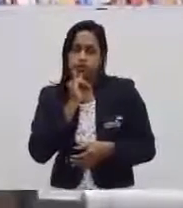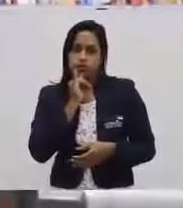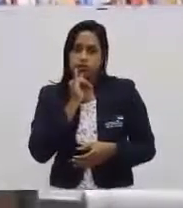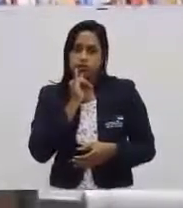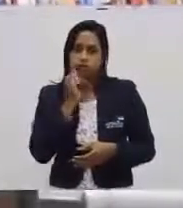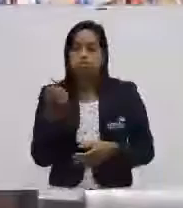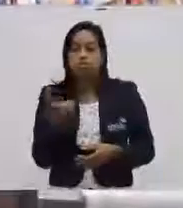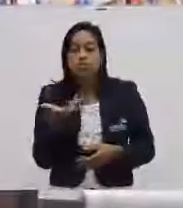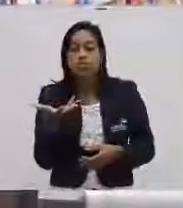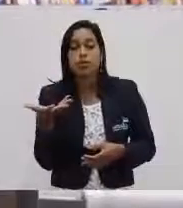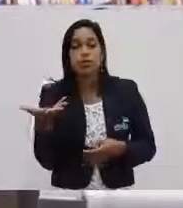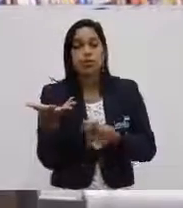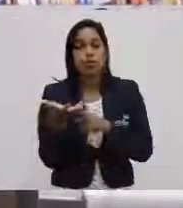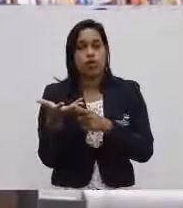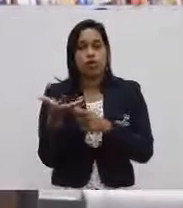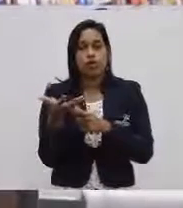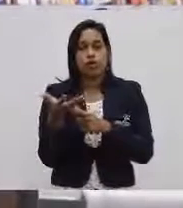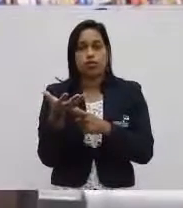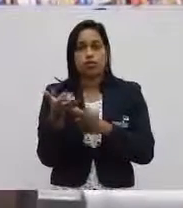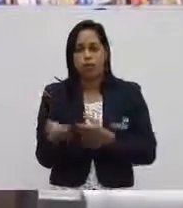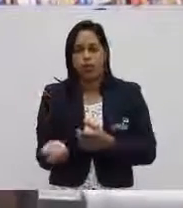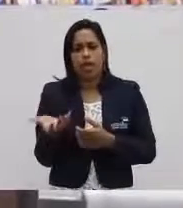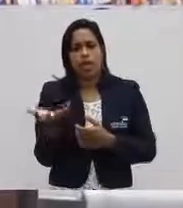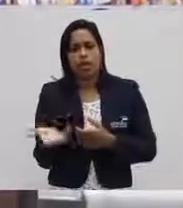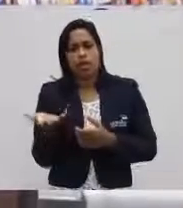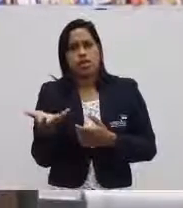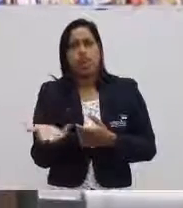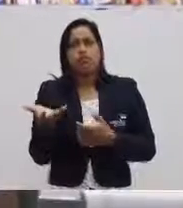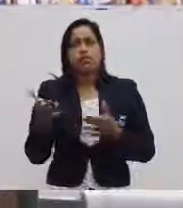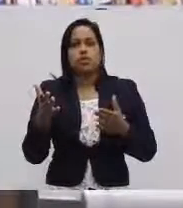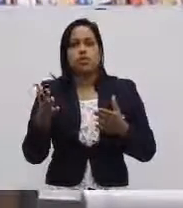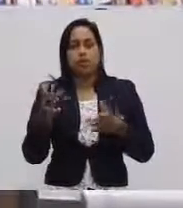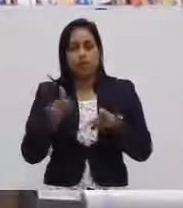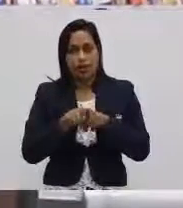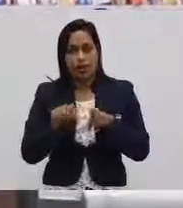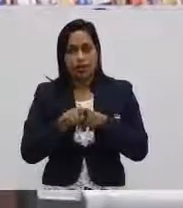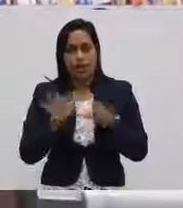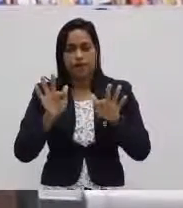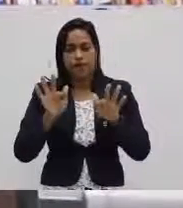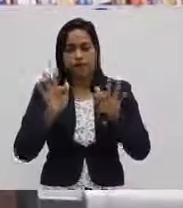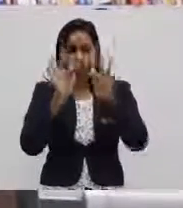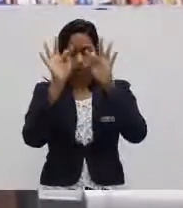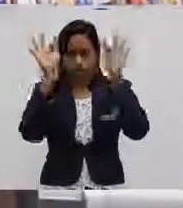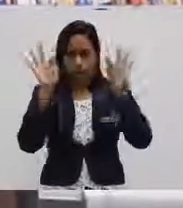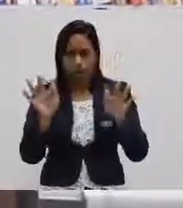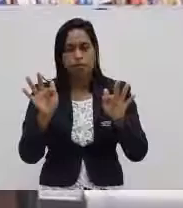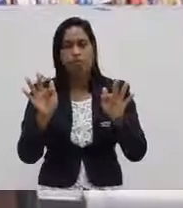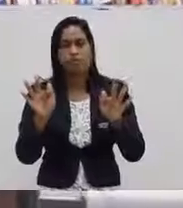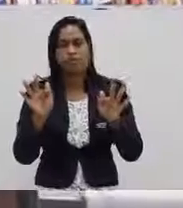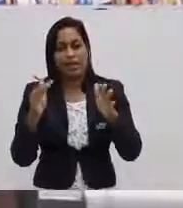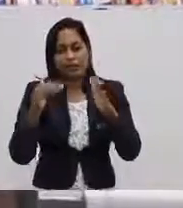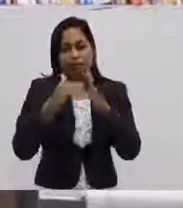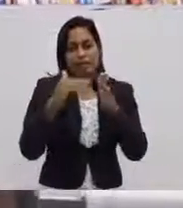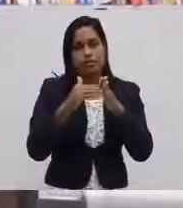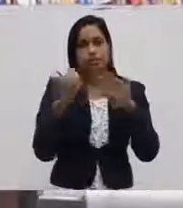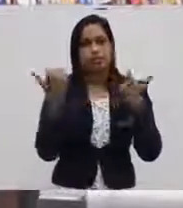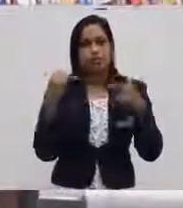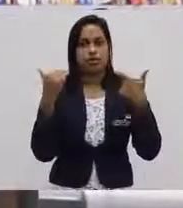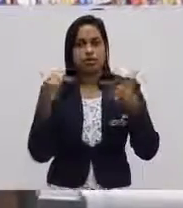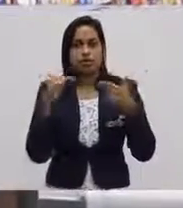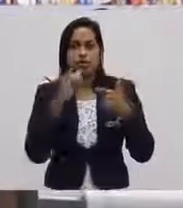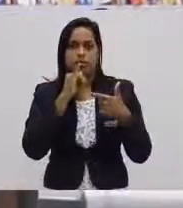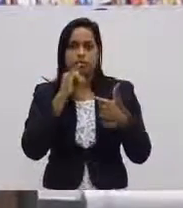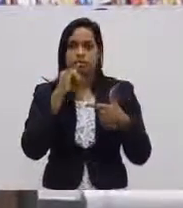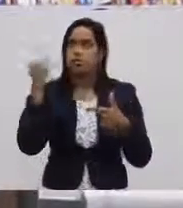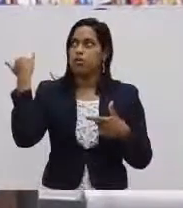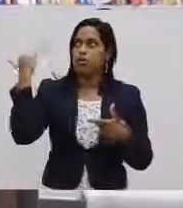quando a natureza do produto, como peso, dimensões ou forma, impedem outra forma de trabalho, como uma usina